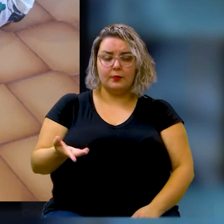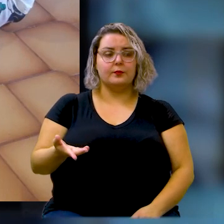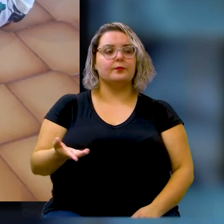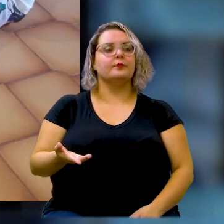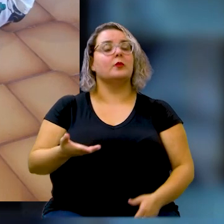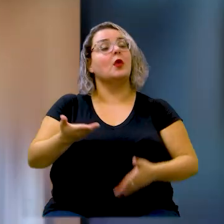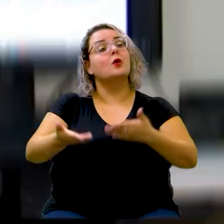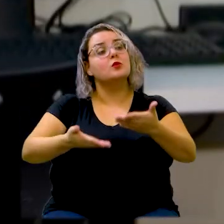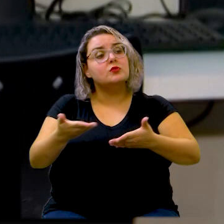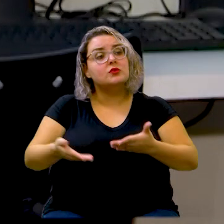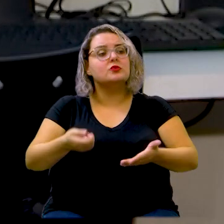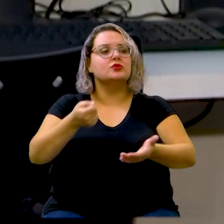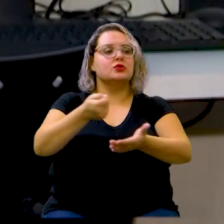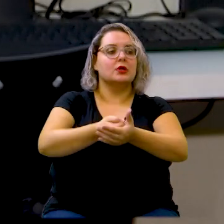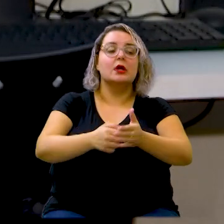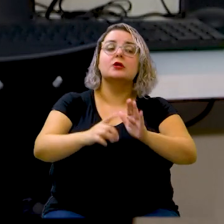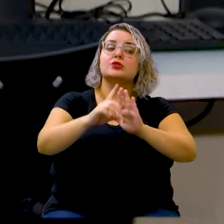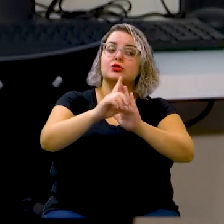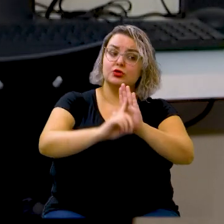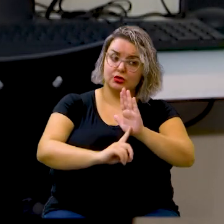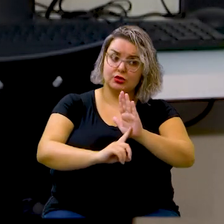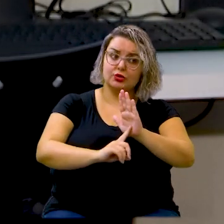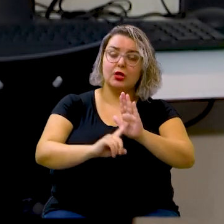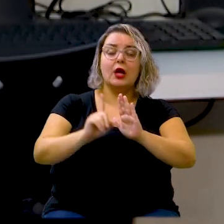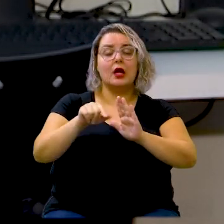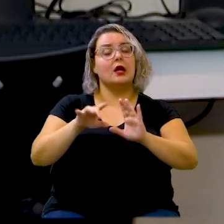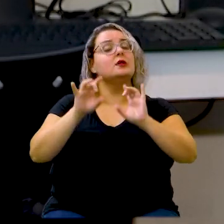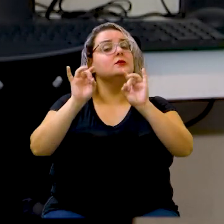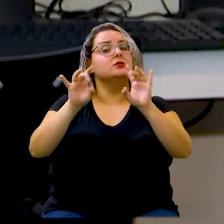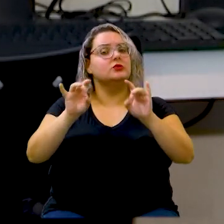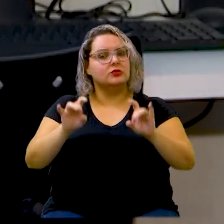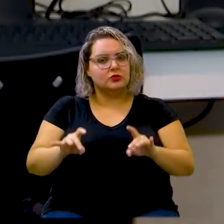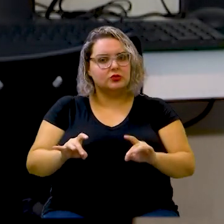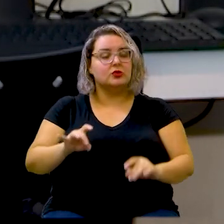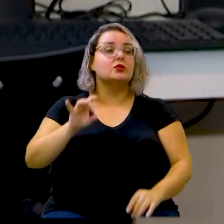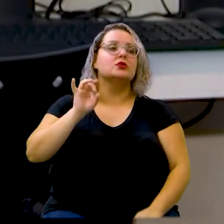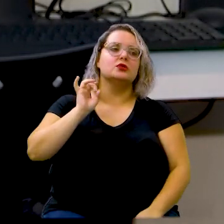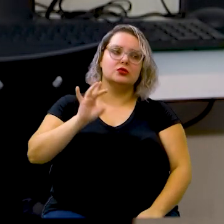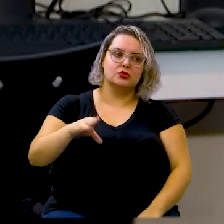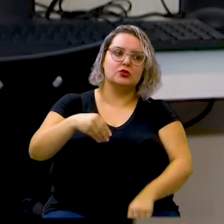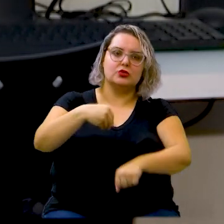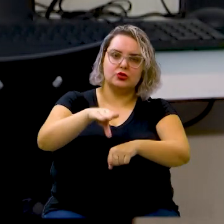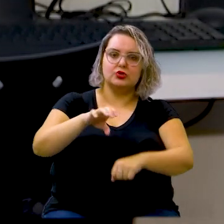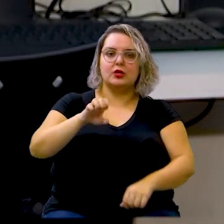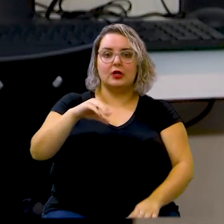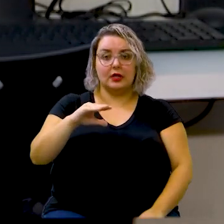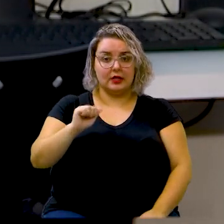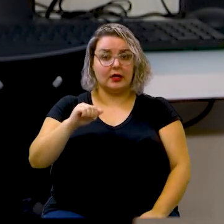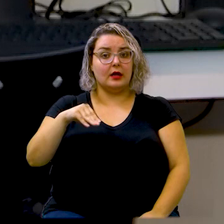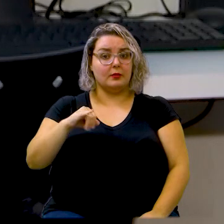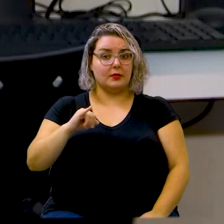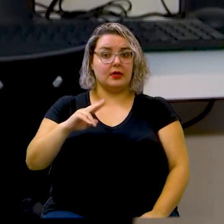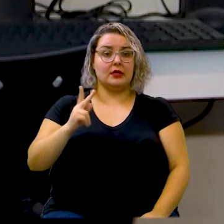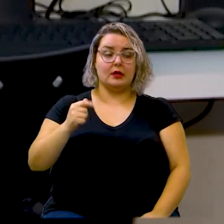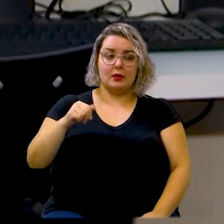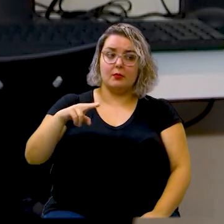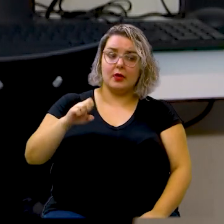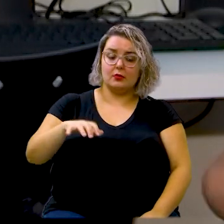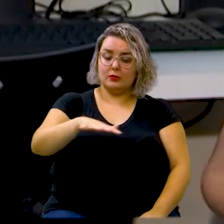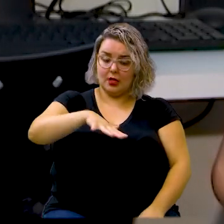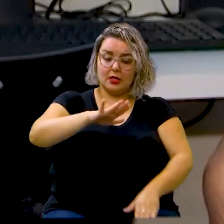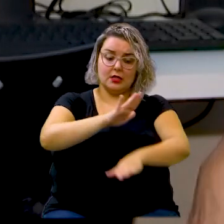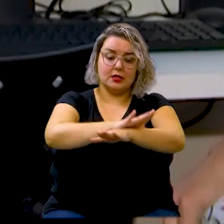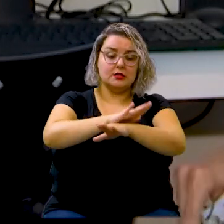O Serviço de Garantia de Direitos, ele é um serviço especializado e só através de encaminhamento, né, da área da assistência social de